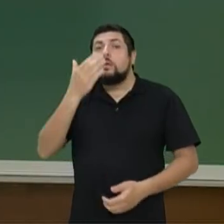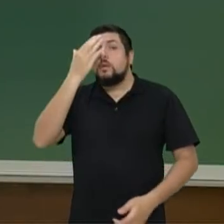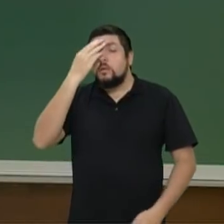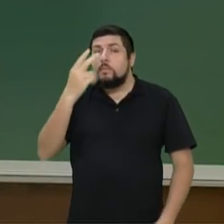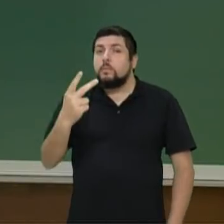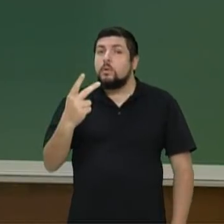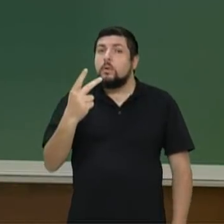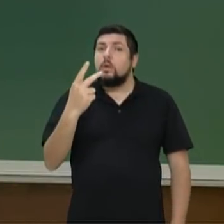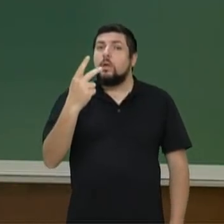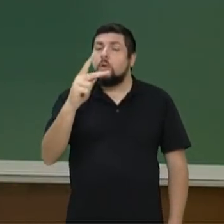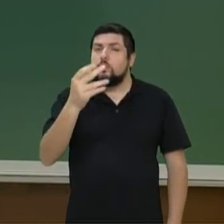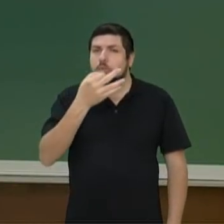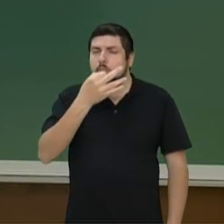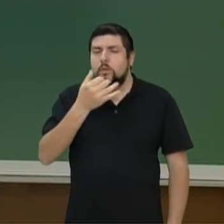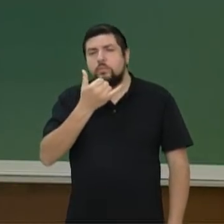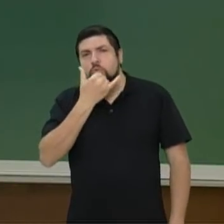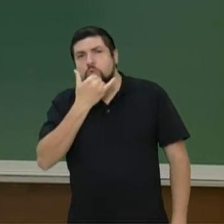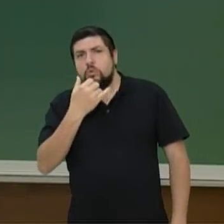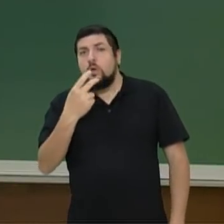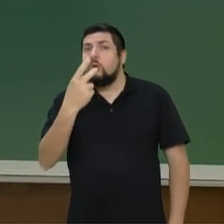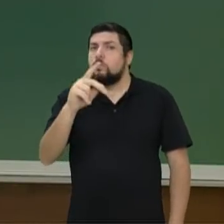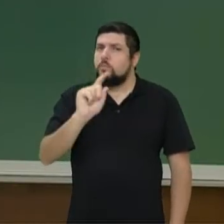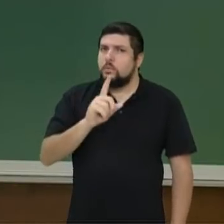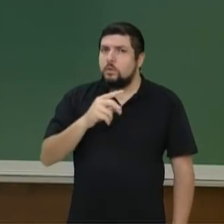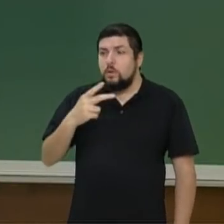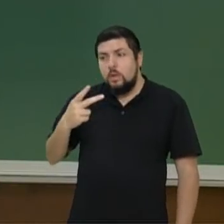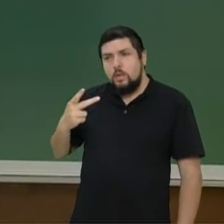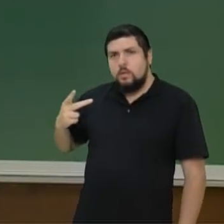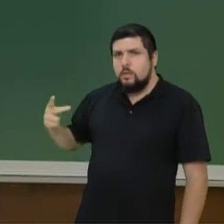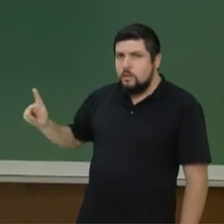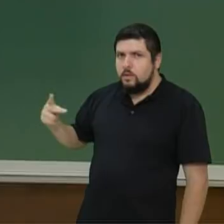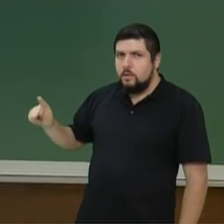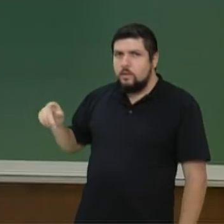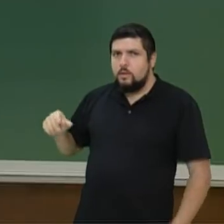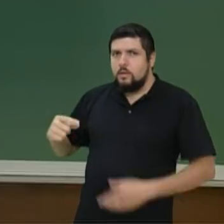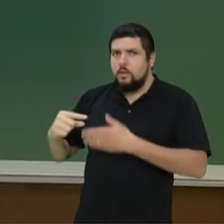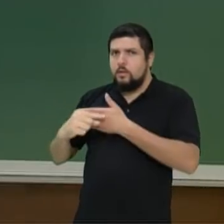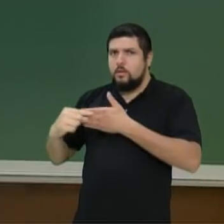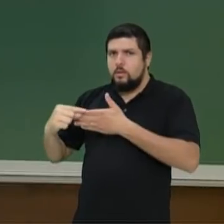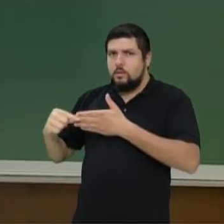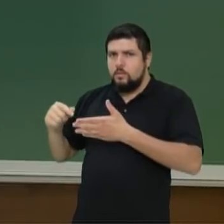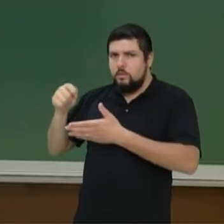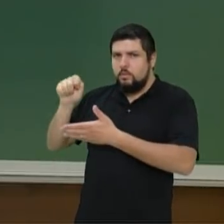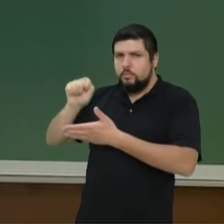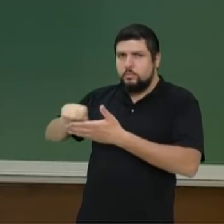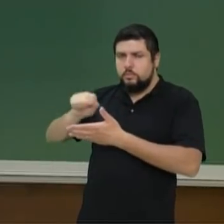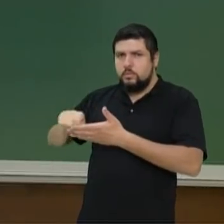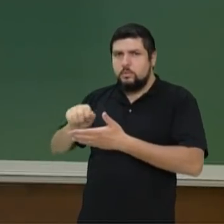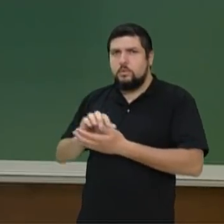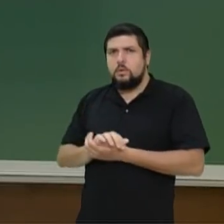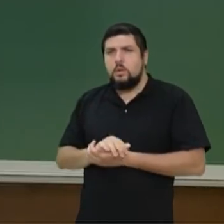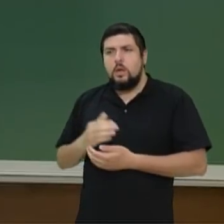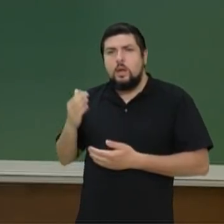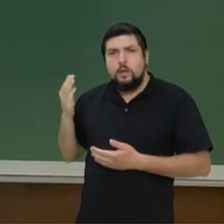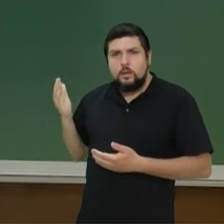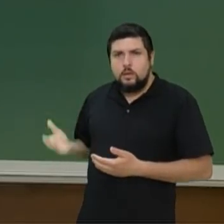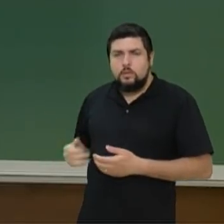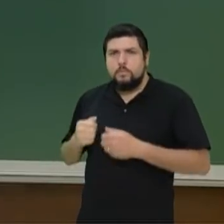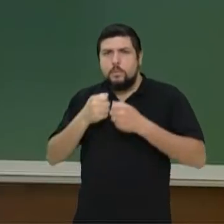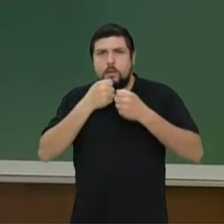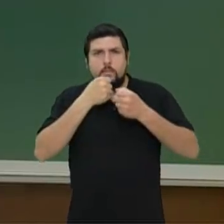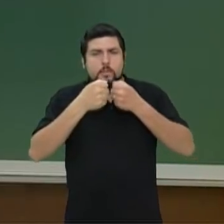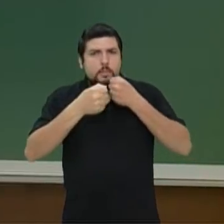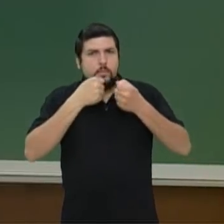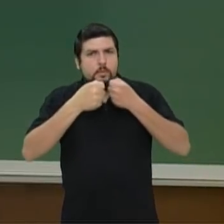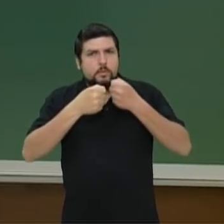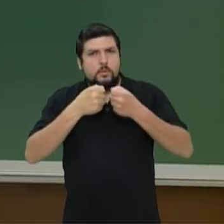né? Desculpa, não da sua opinião, da opinião da autora, né? Qual é a opinião da autora, da jornalista em